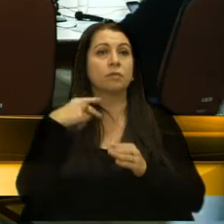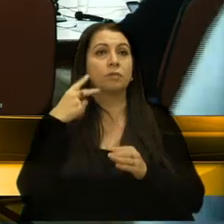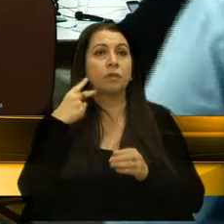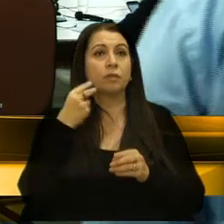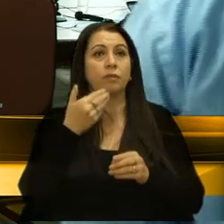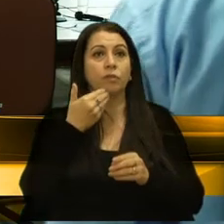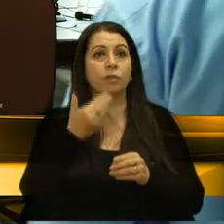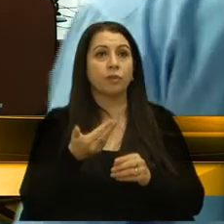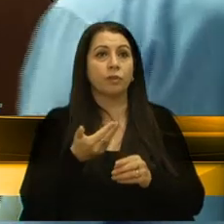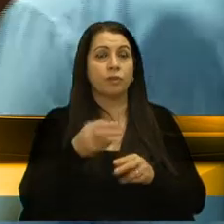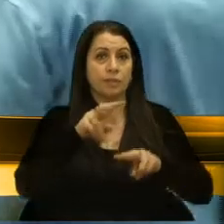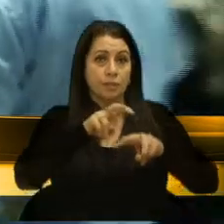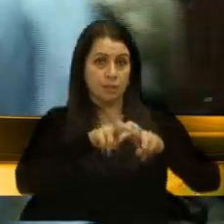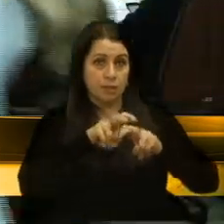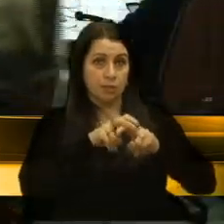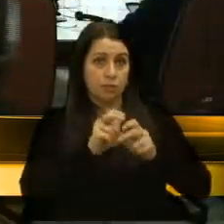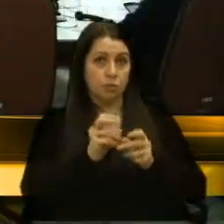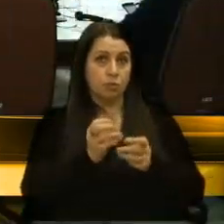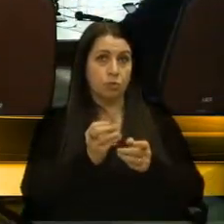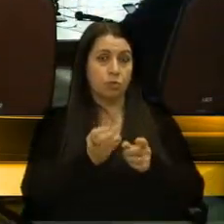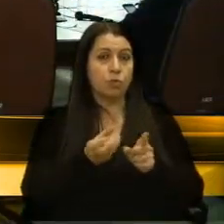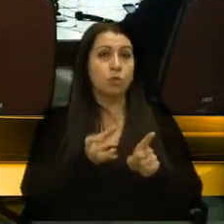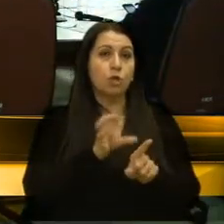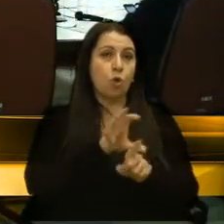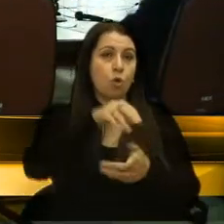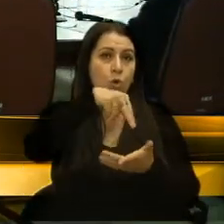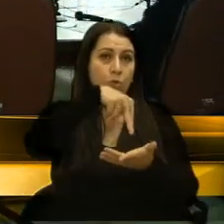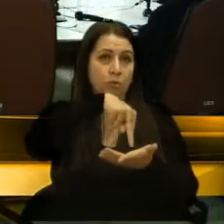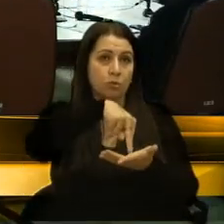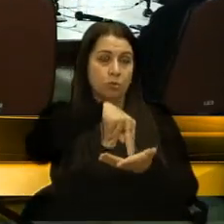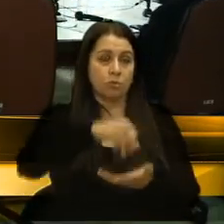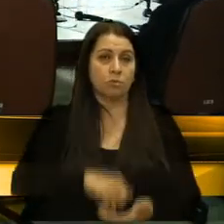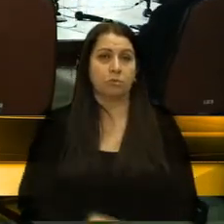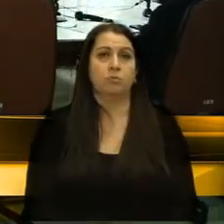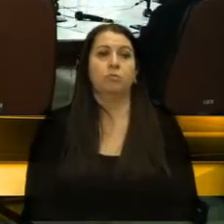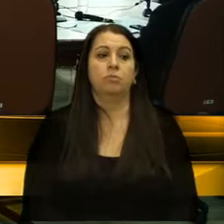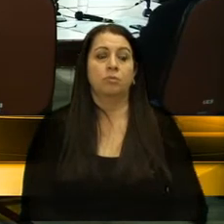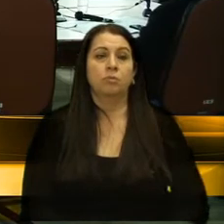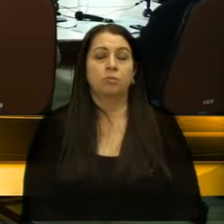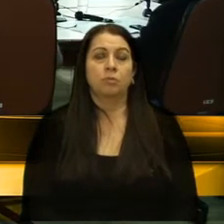Os favoráveis permaneçam sentados e os contrários levantem-se.